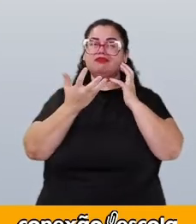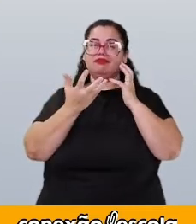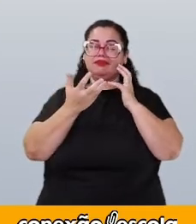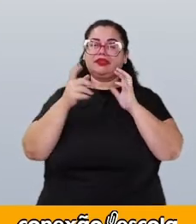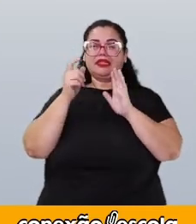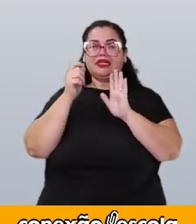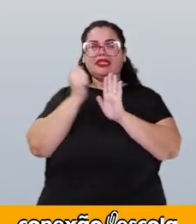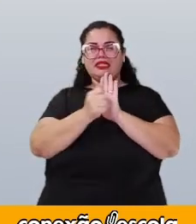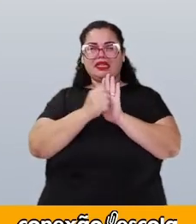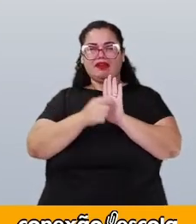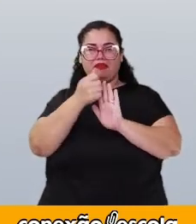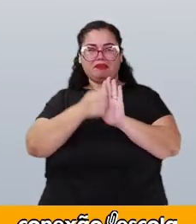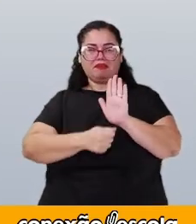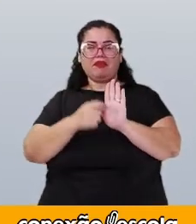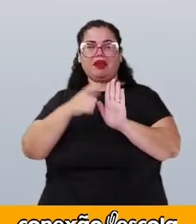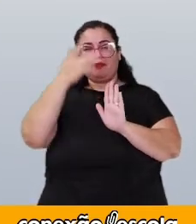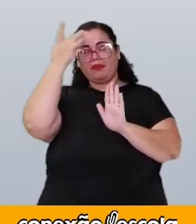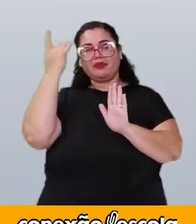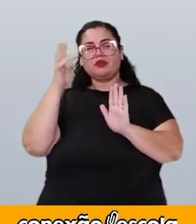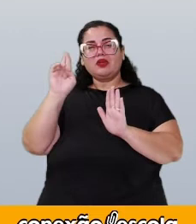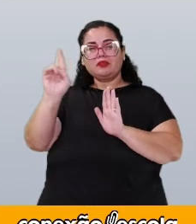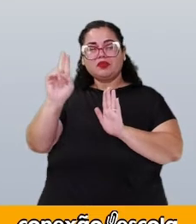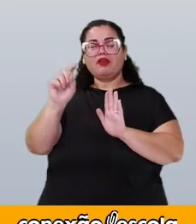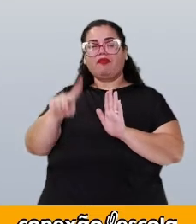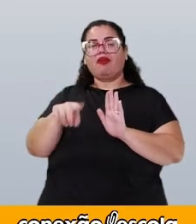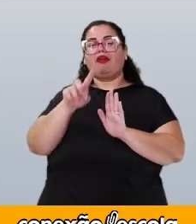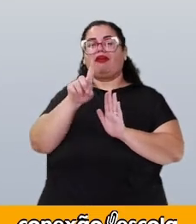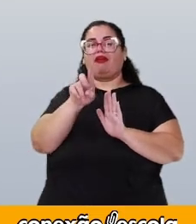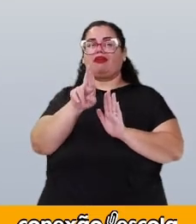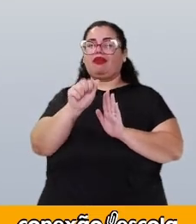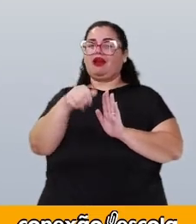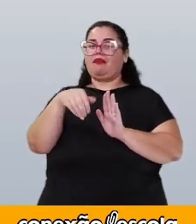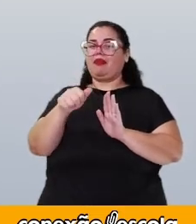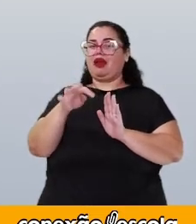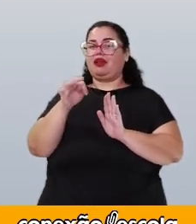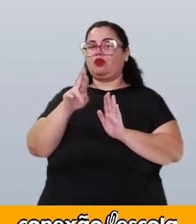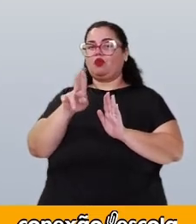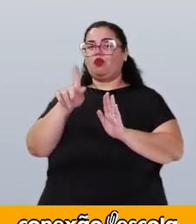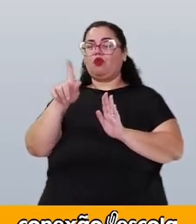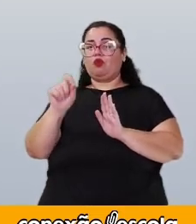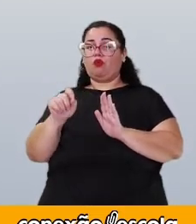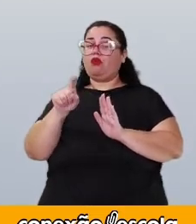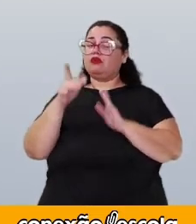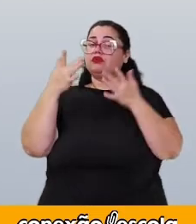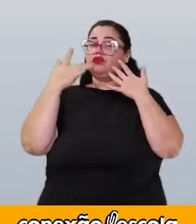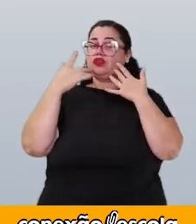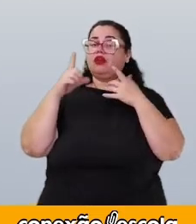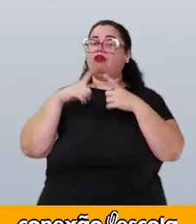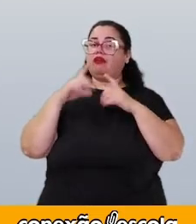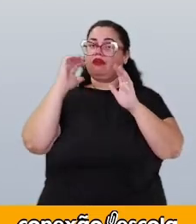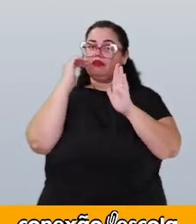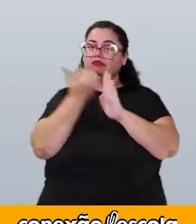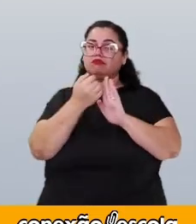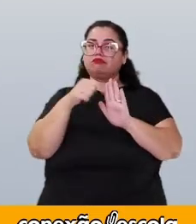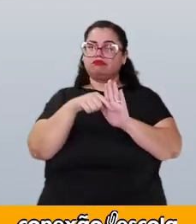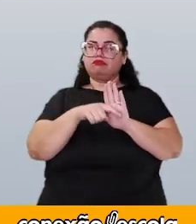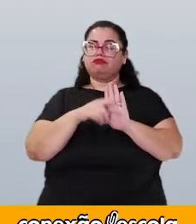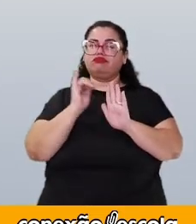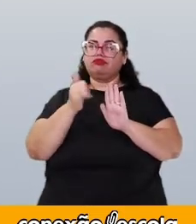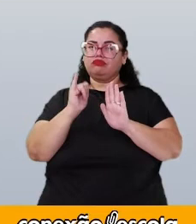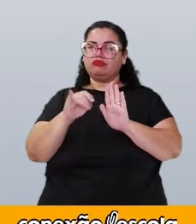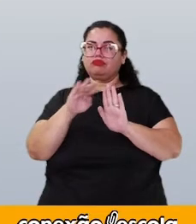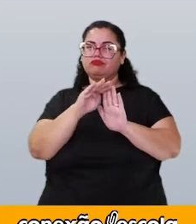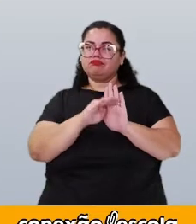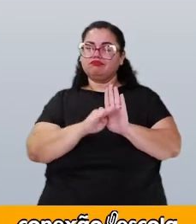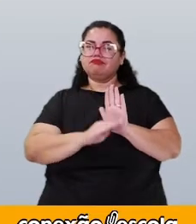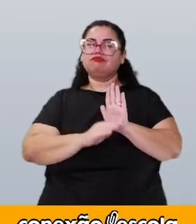as peças teatrais é chamado de dramaturgo. E geralmente essas peças seguem um esquema narrativo bem